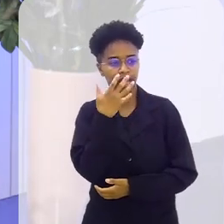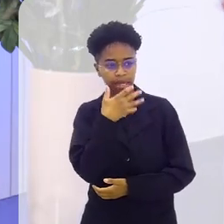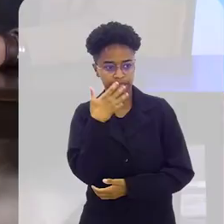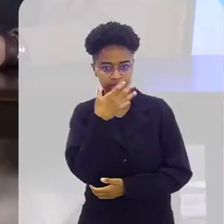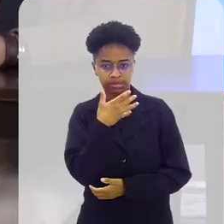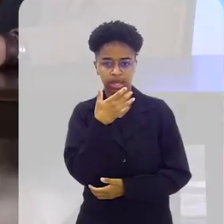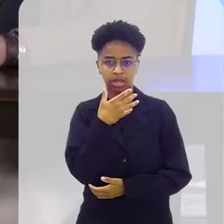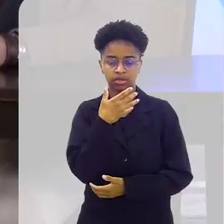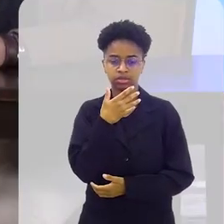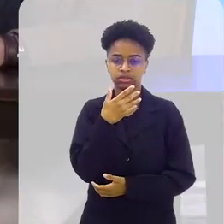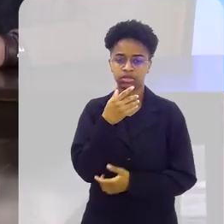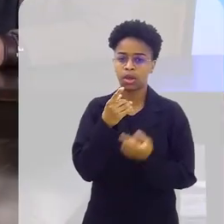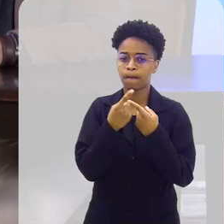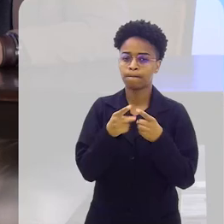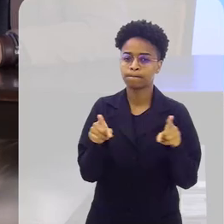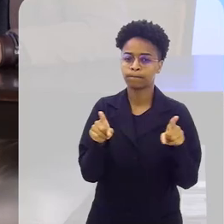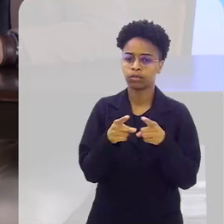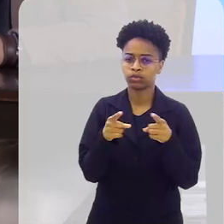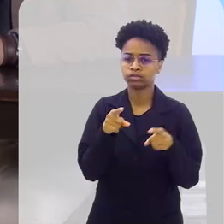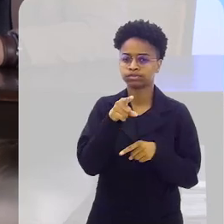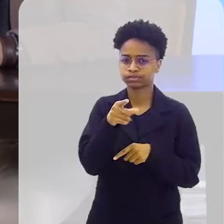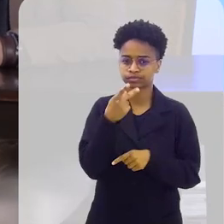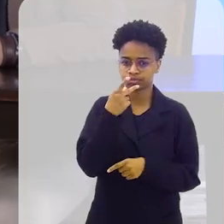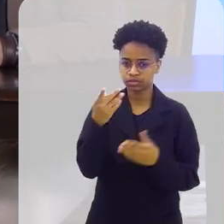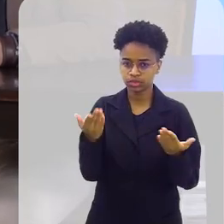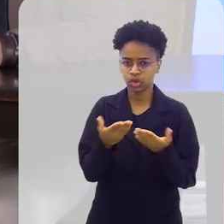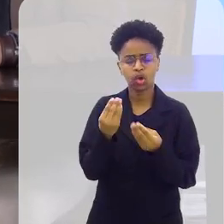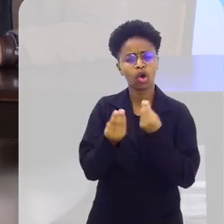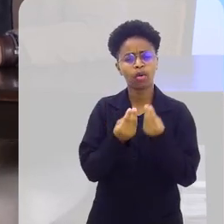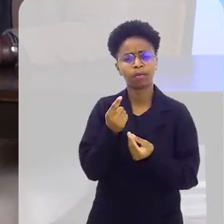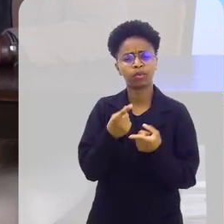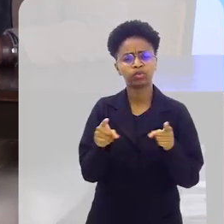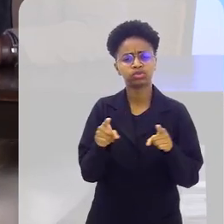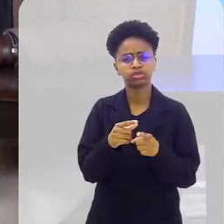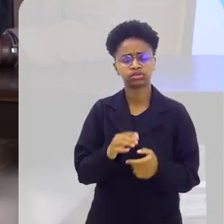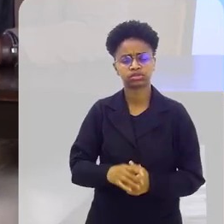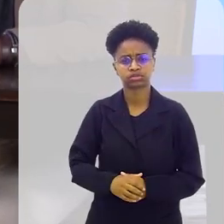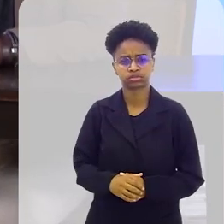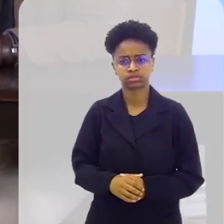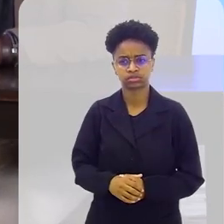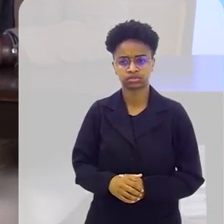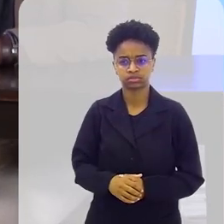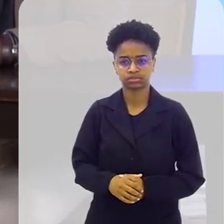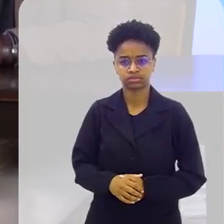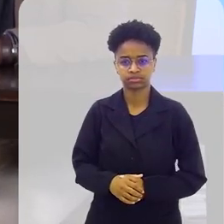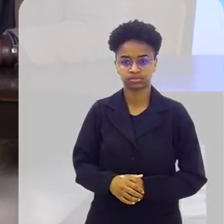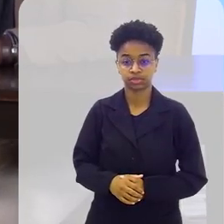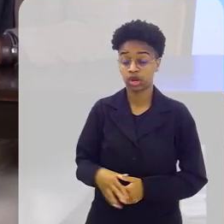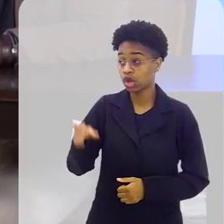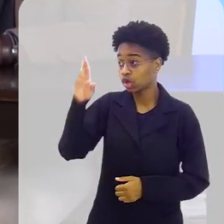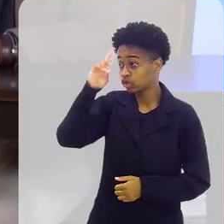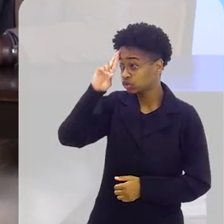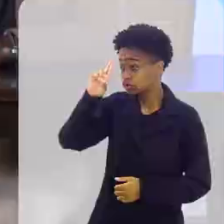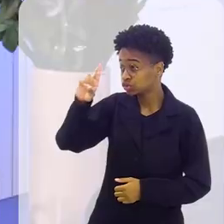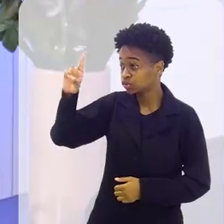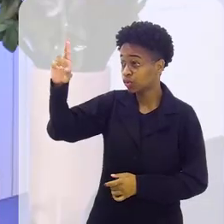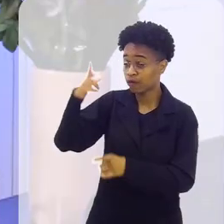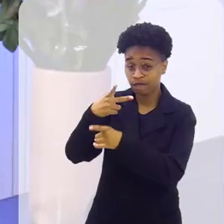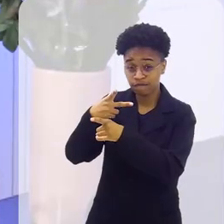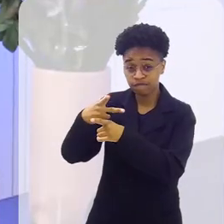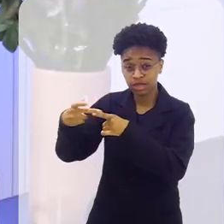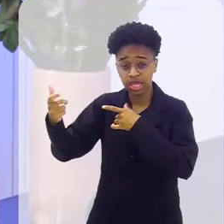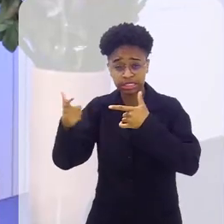cantasse, uma capelinha aí da música que você acabou de falar. Como é que é essa música? Vai, canta para mim um pouquinho. O Senhor é o Rei